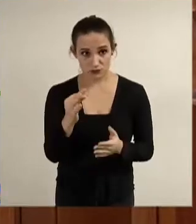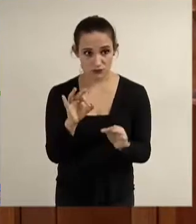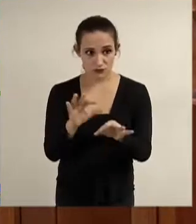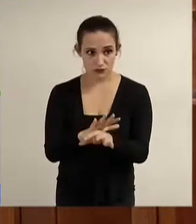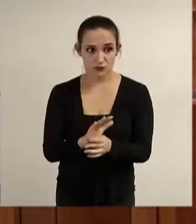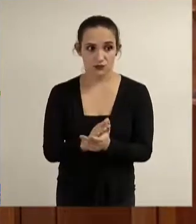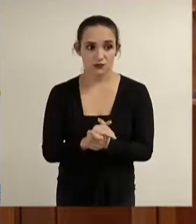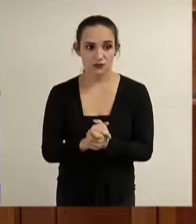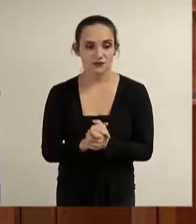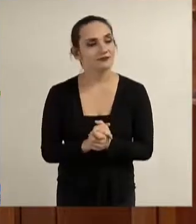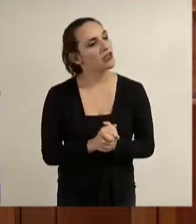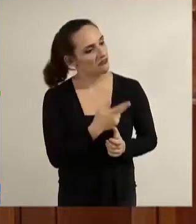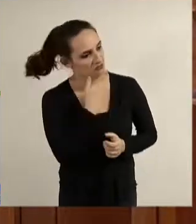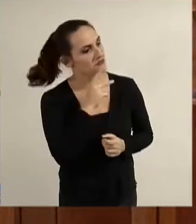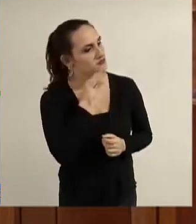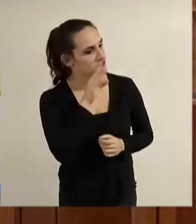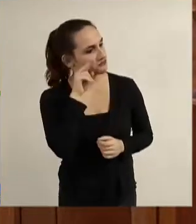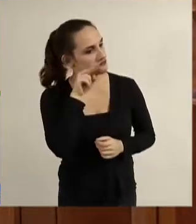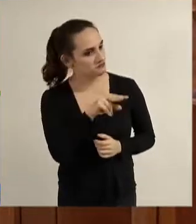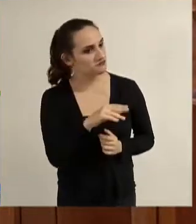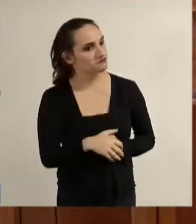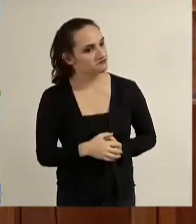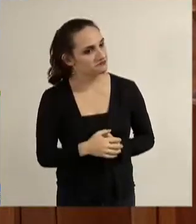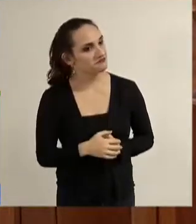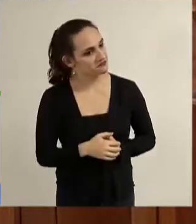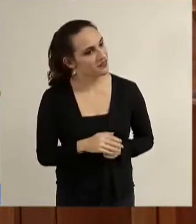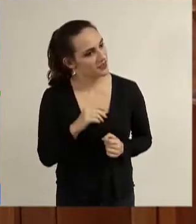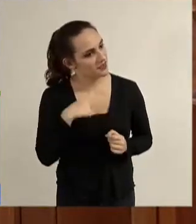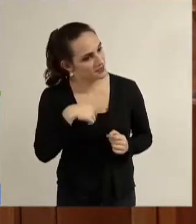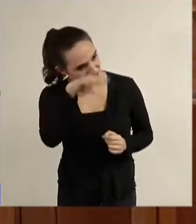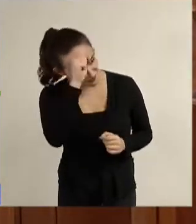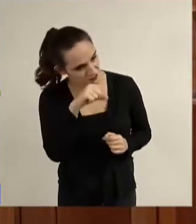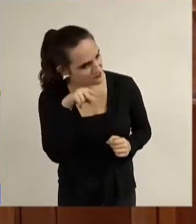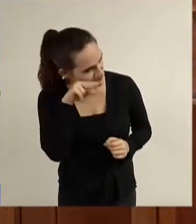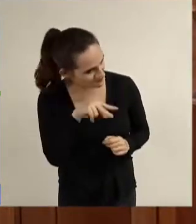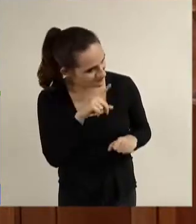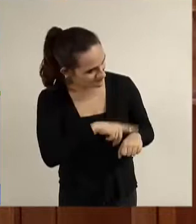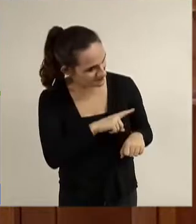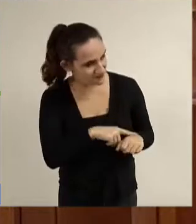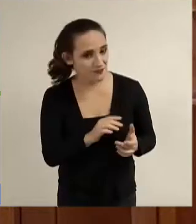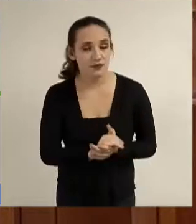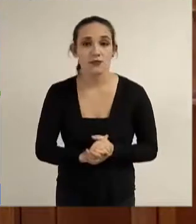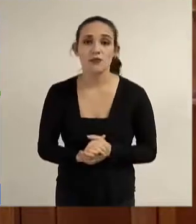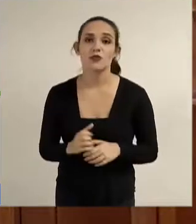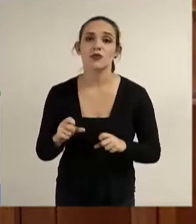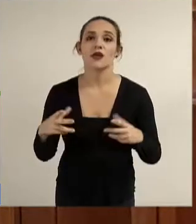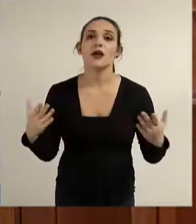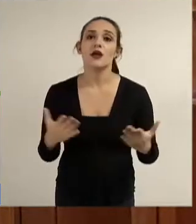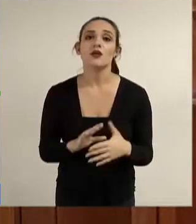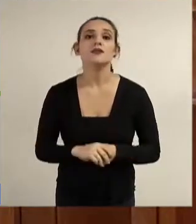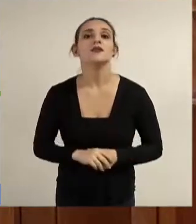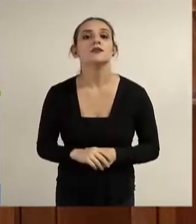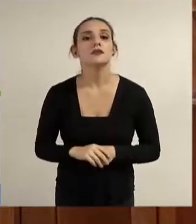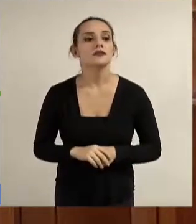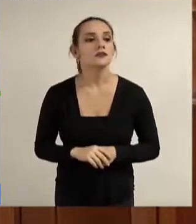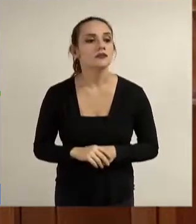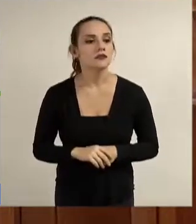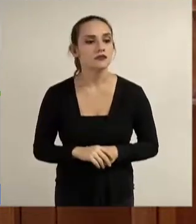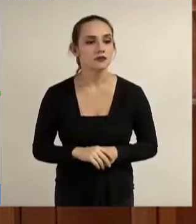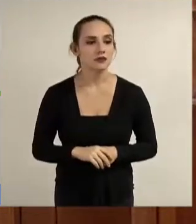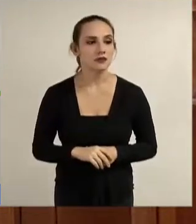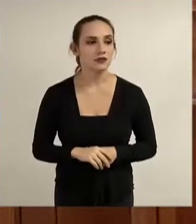Estou olhando, agora aprendi aqui, deputado presidente, aqui estou acompanhando. E para finalizar, nós vimos